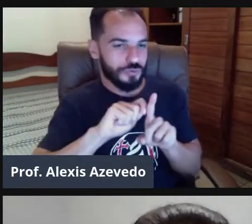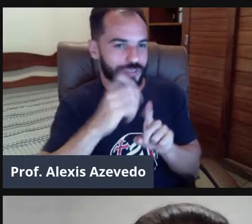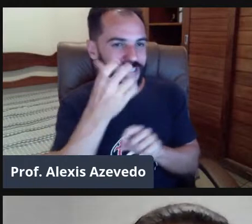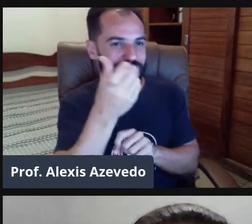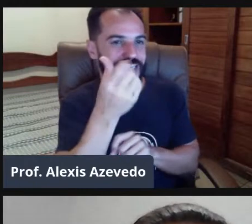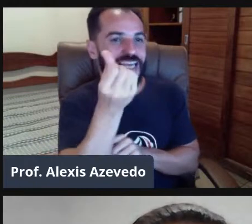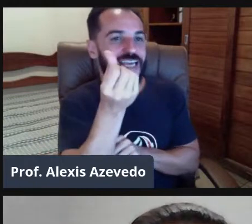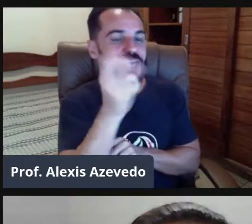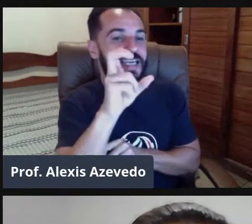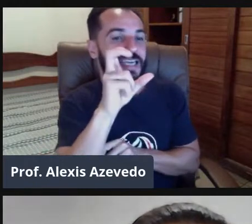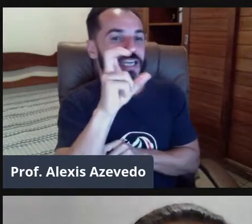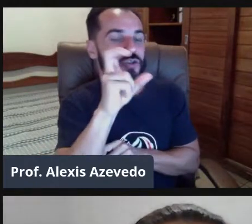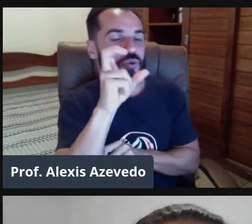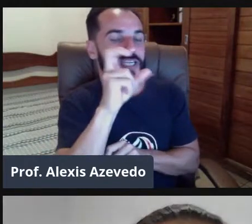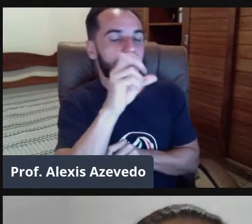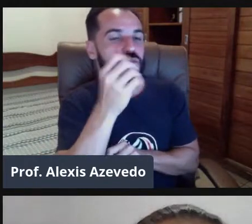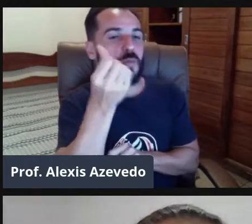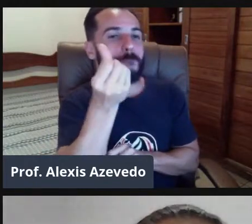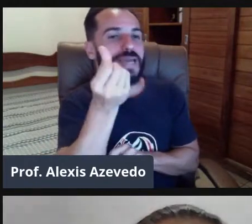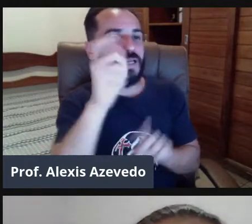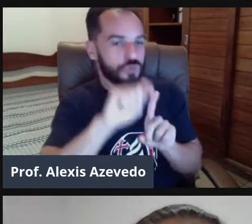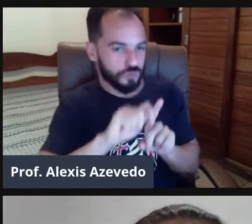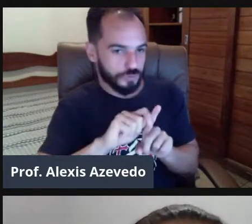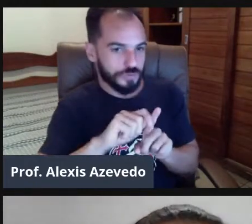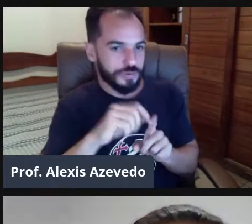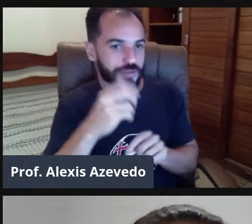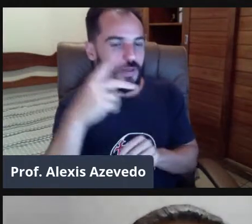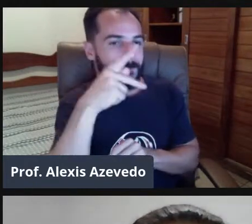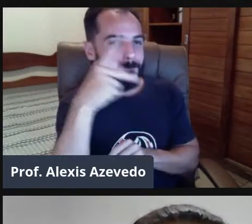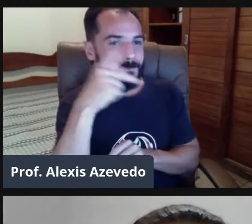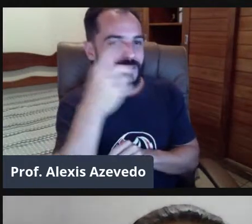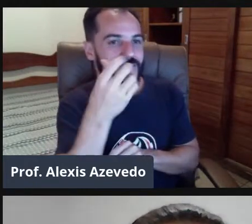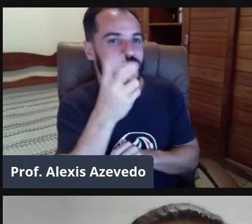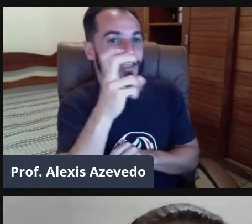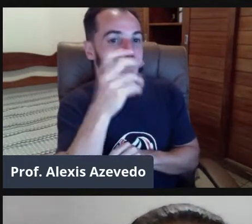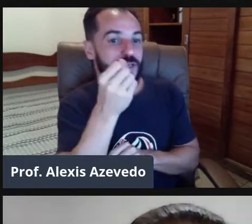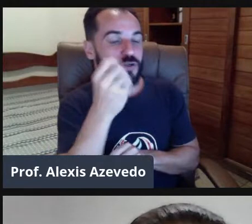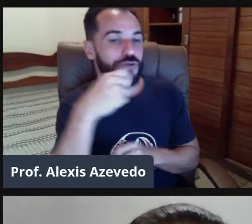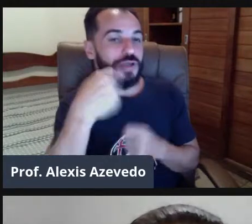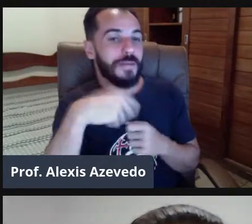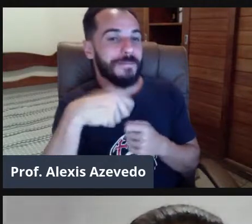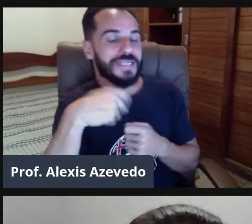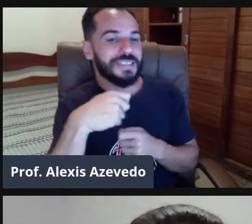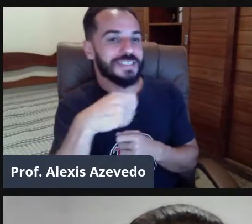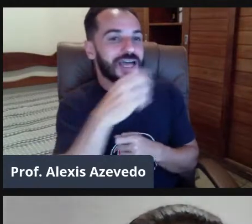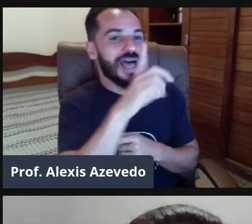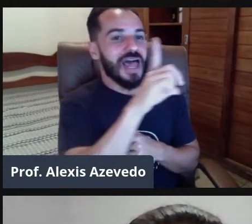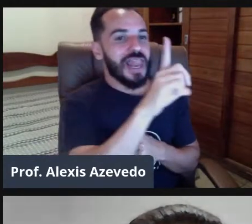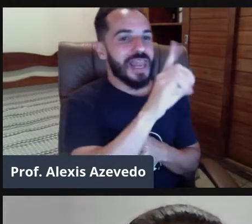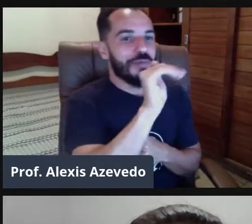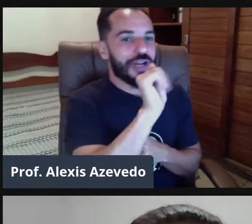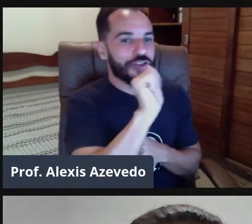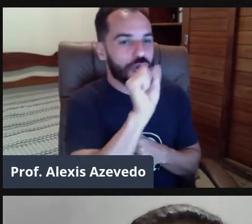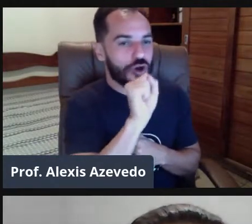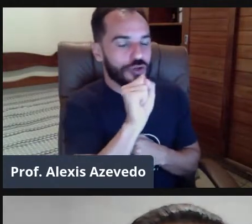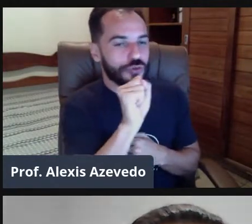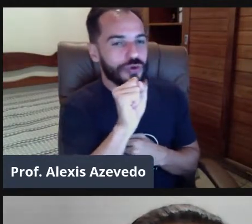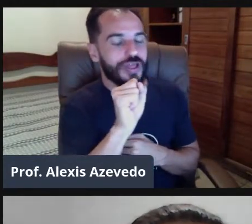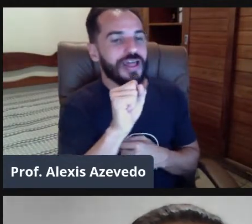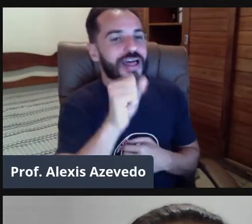laboratório de licenciatura Educação Infantil, que é a disciplina que acompanha